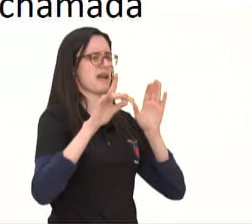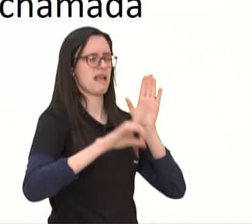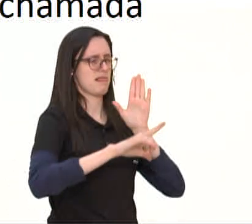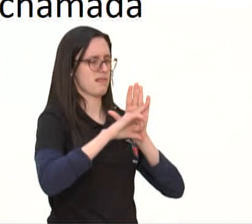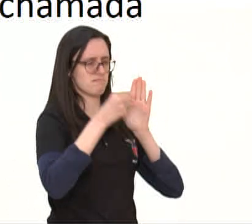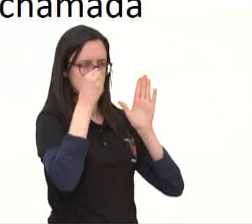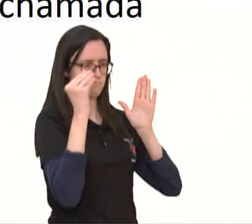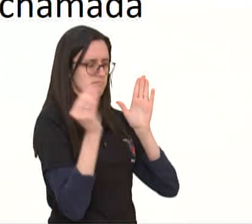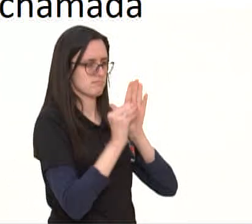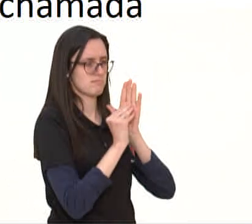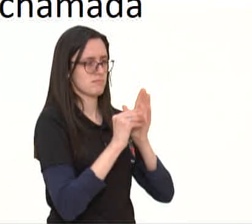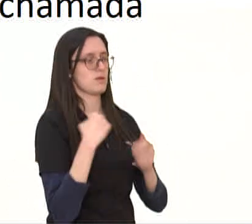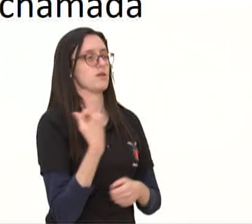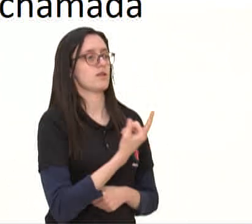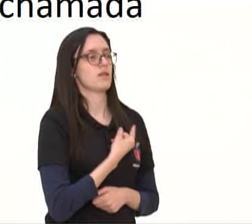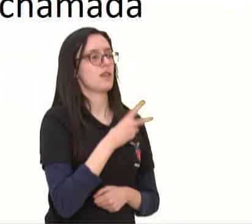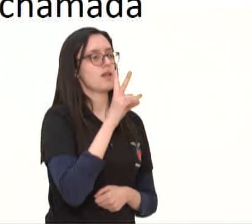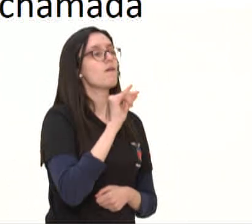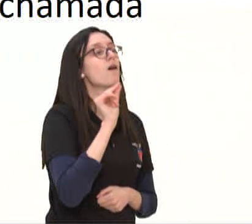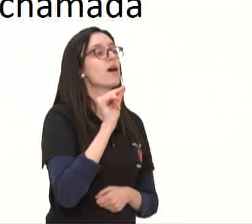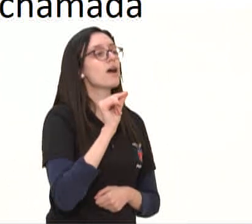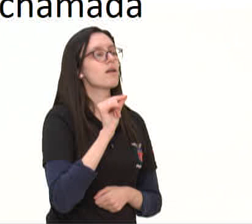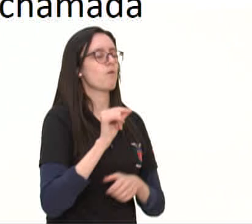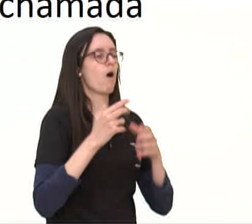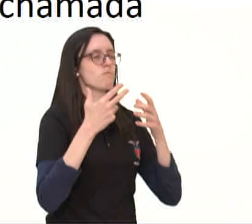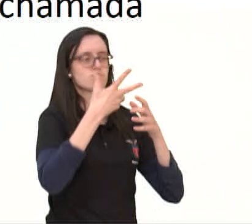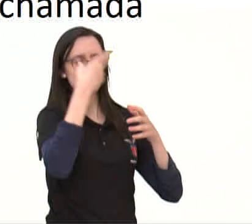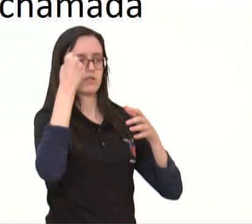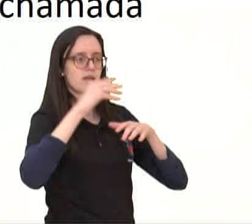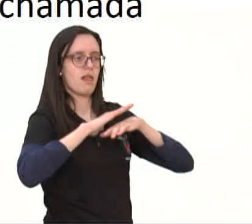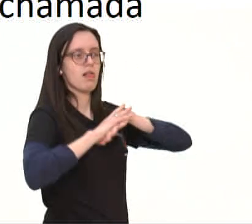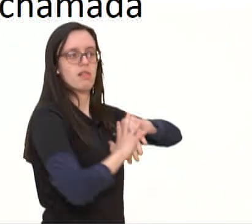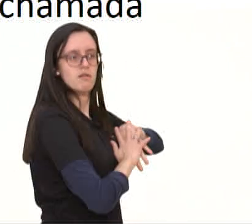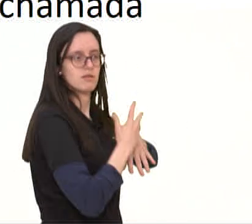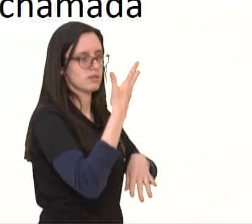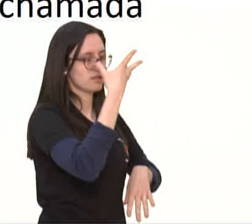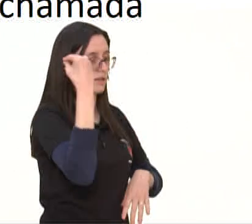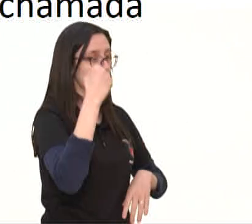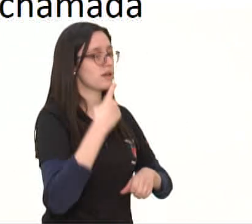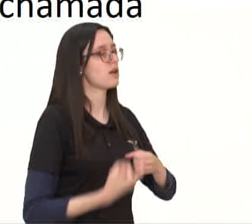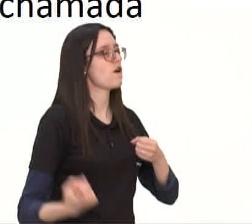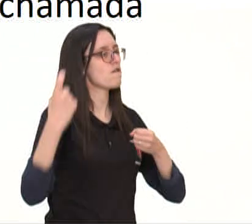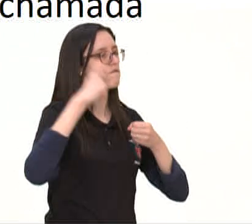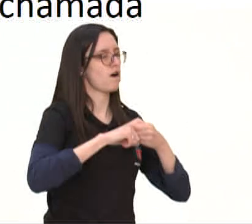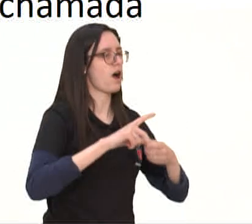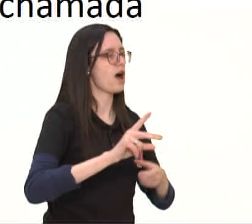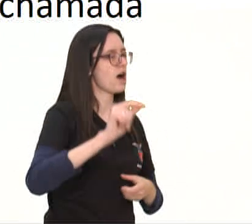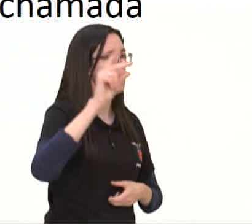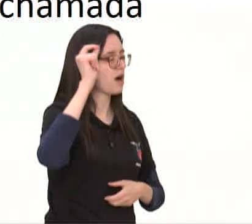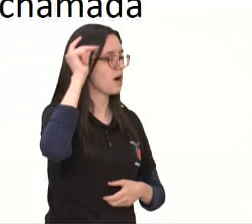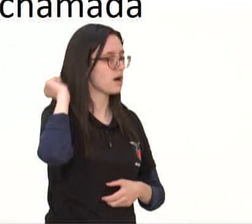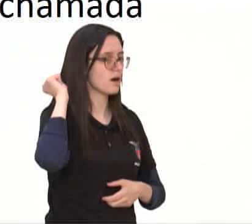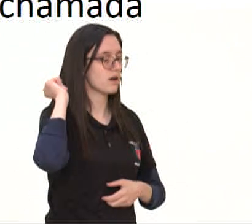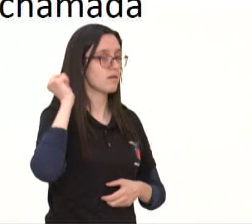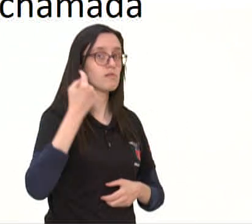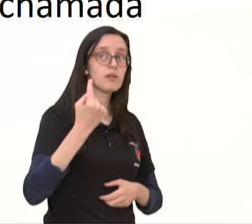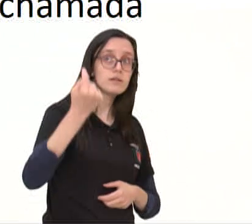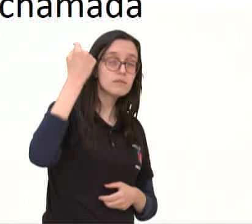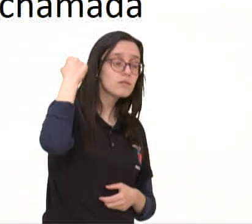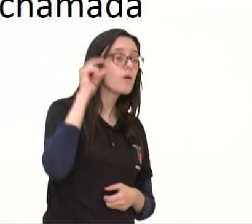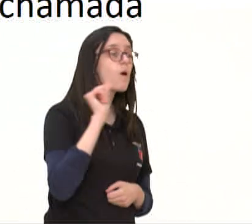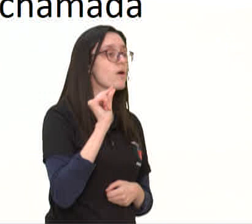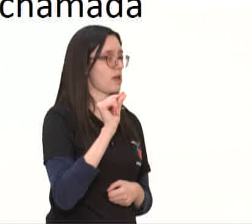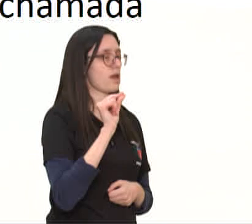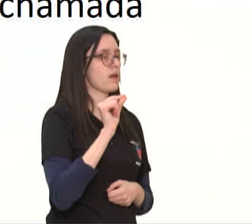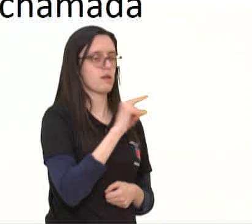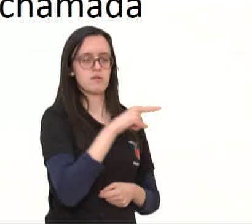lei. Vamos colocar uma pedra em cima disso. Vamos voltar aos bons tempos, aqueles tempos em que